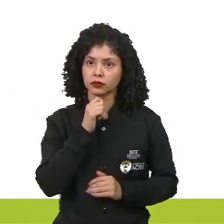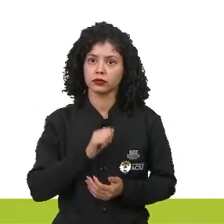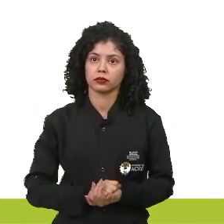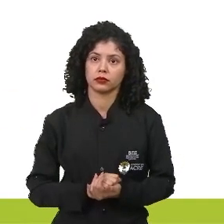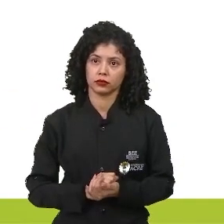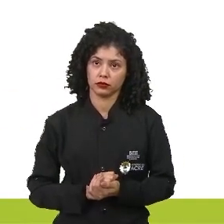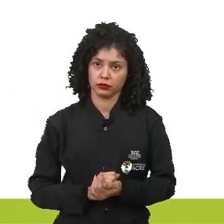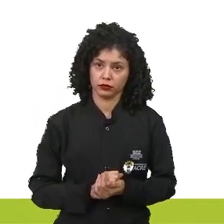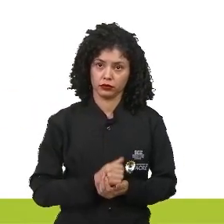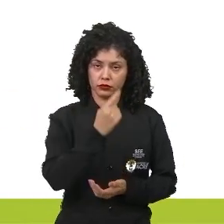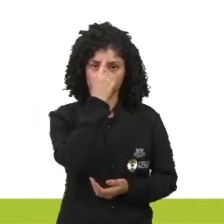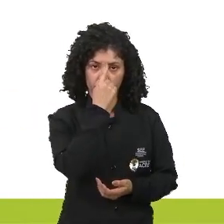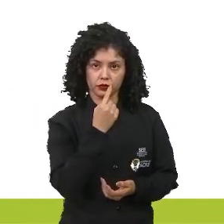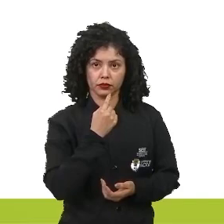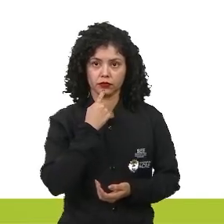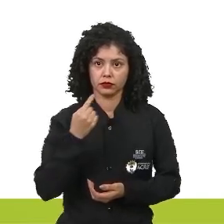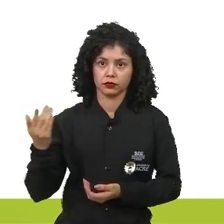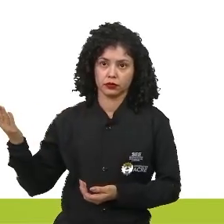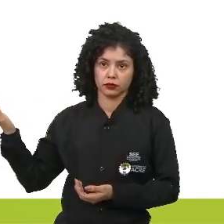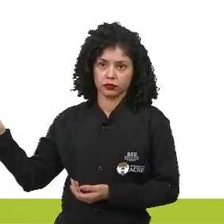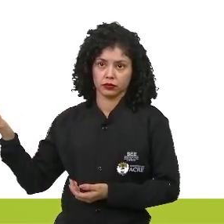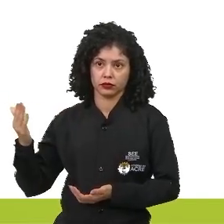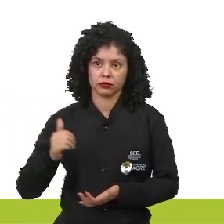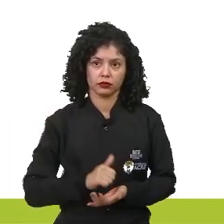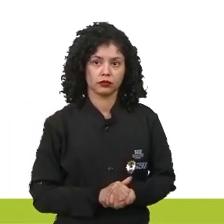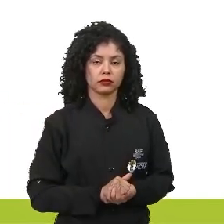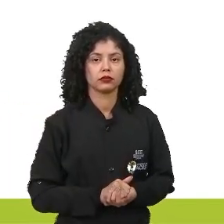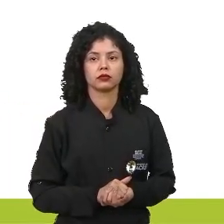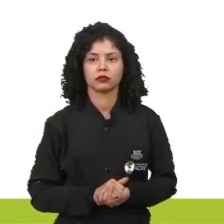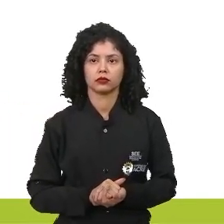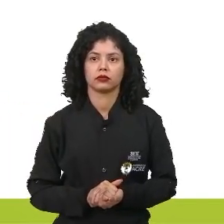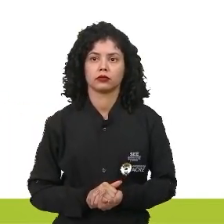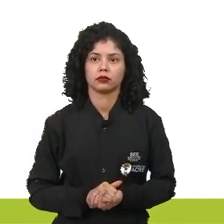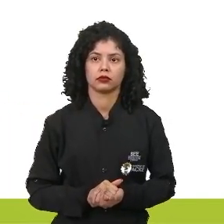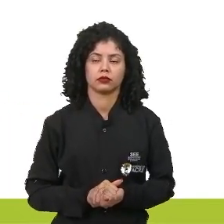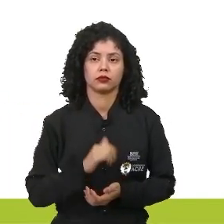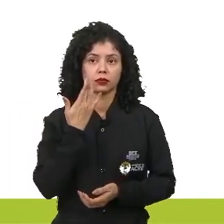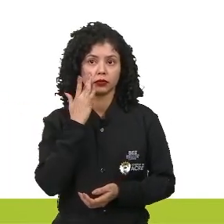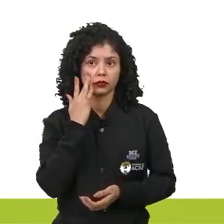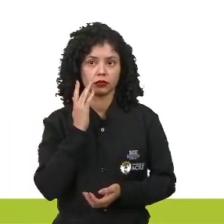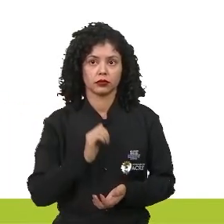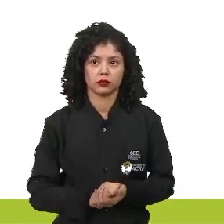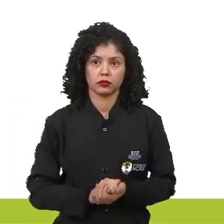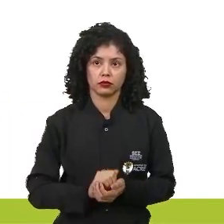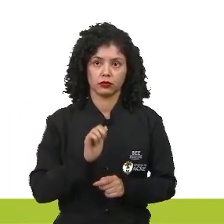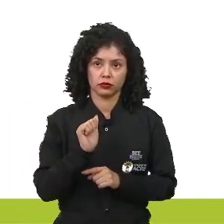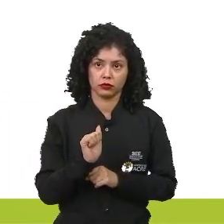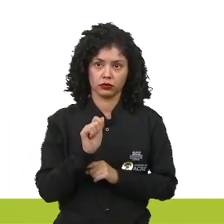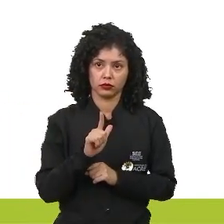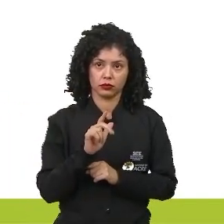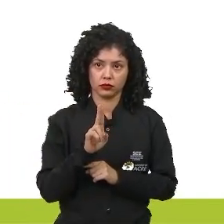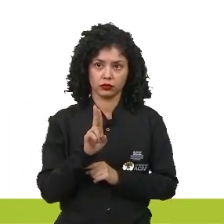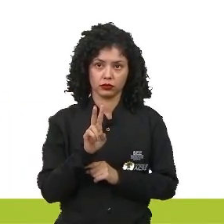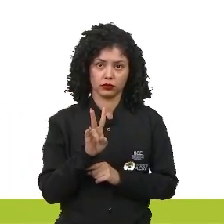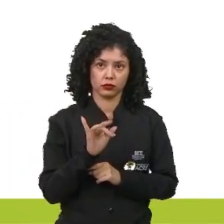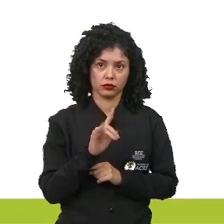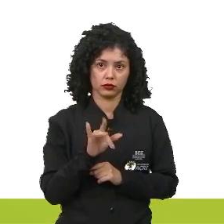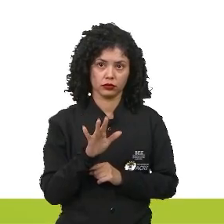ouro de aluvião, que foi o primeiro tipo de extração que foi feito no ouro no